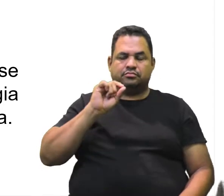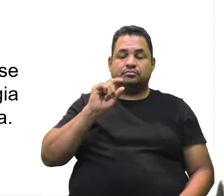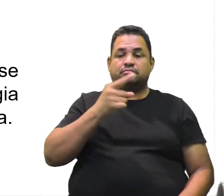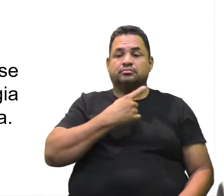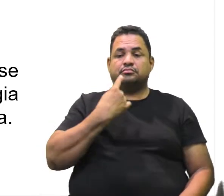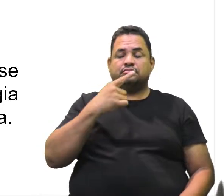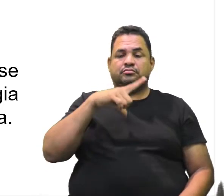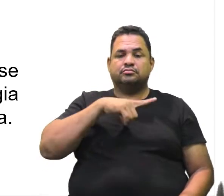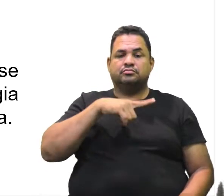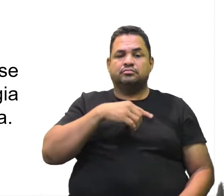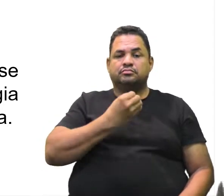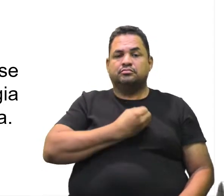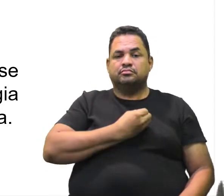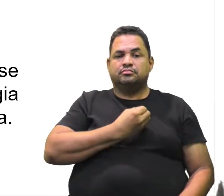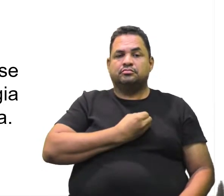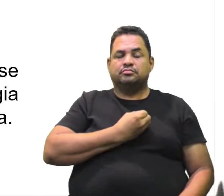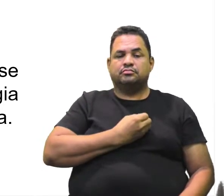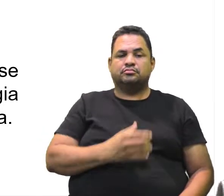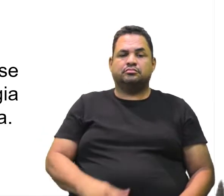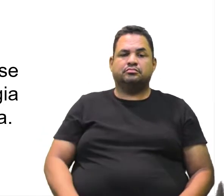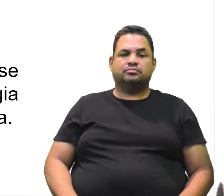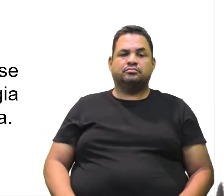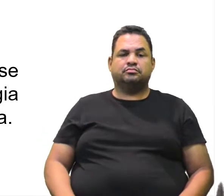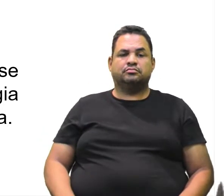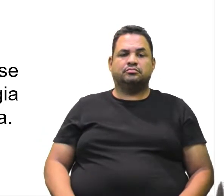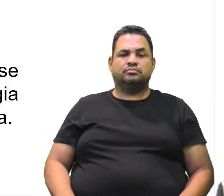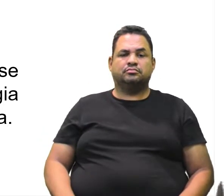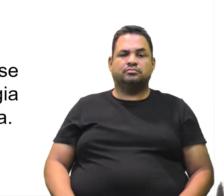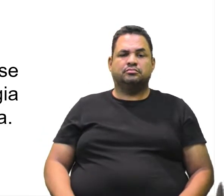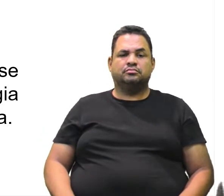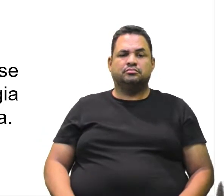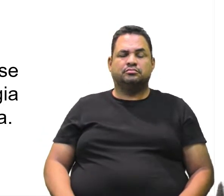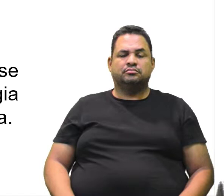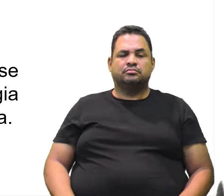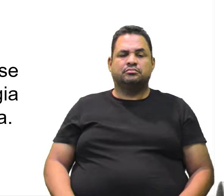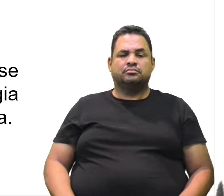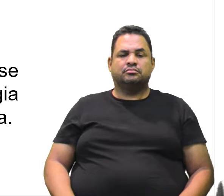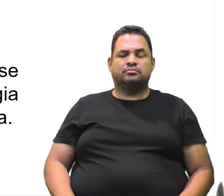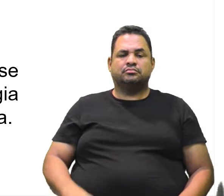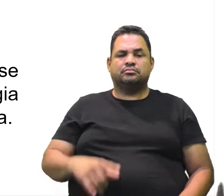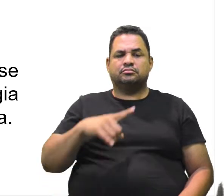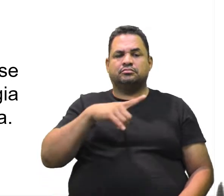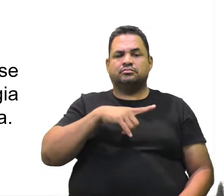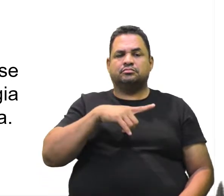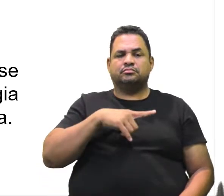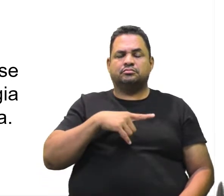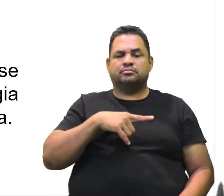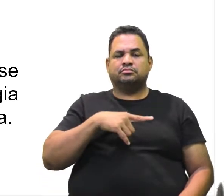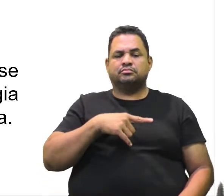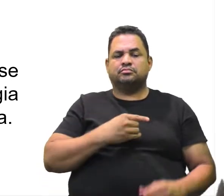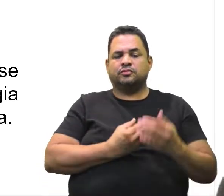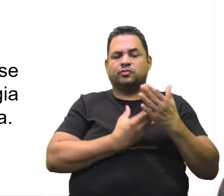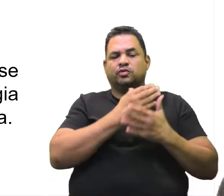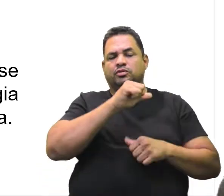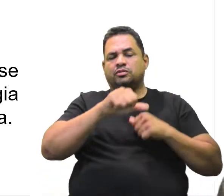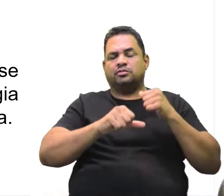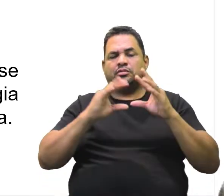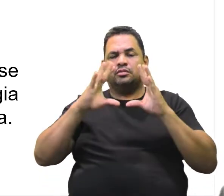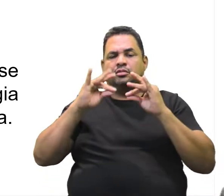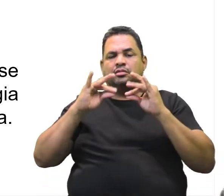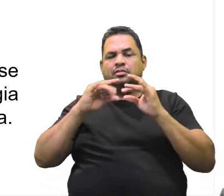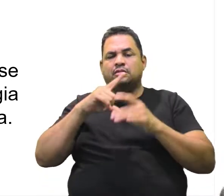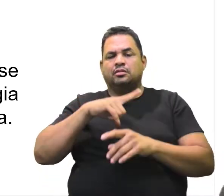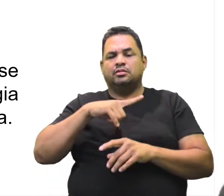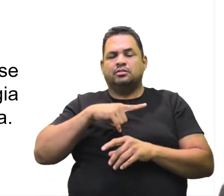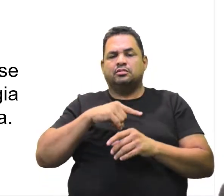nós temos? O número 1 está dizendo que nós estamos no processo, quando eu tenho água a vapor passando para a líquida, é porque